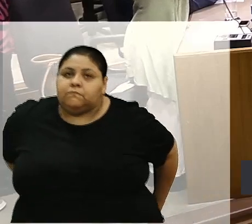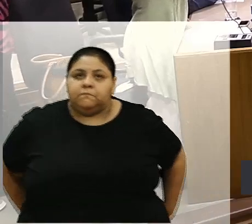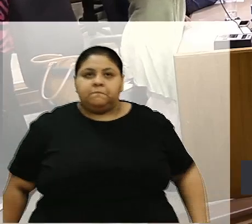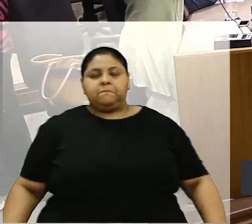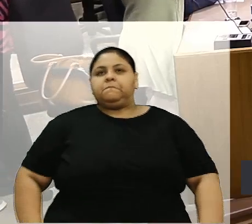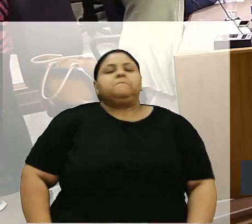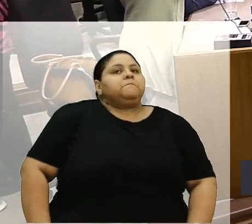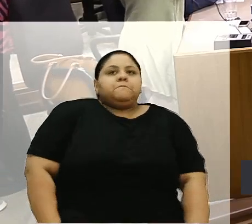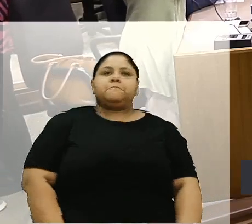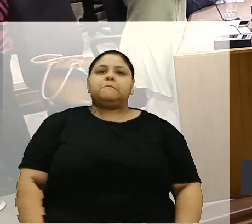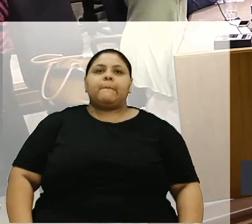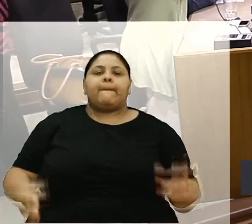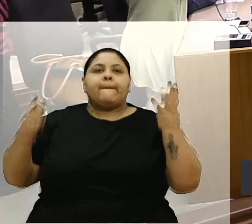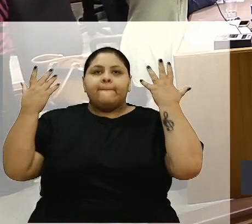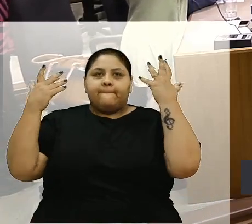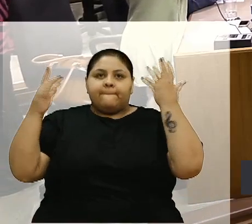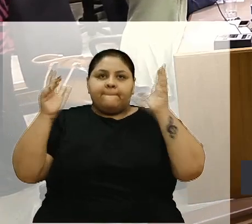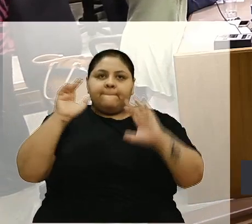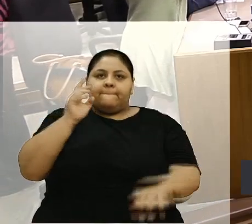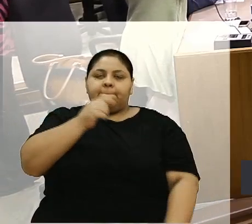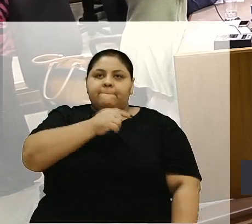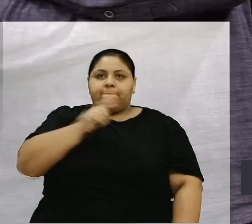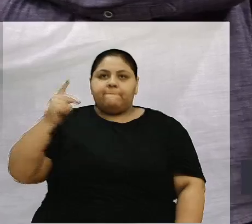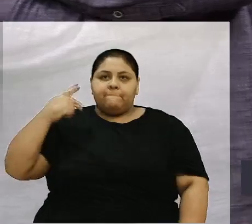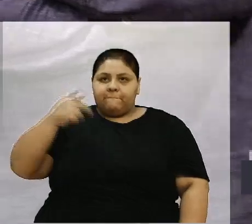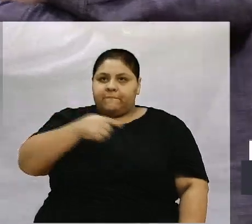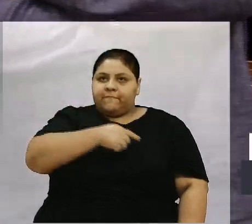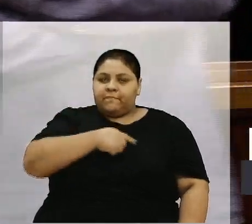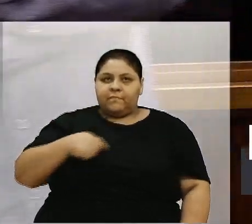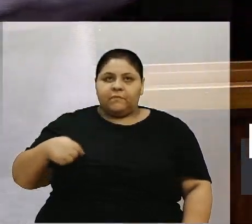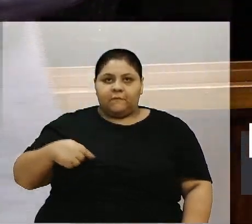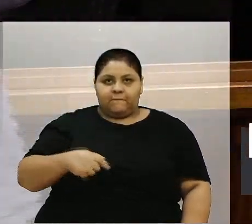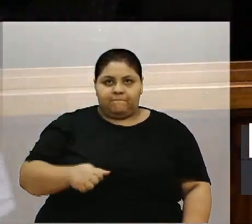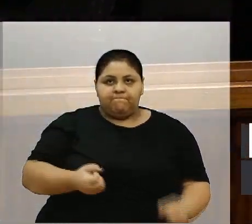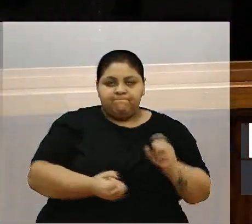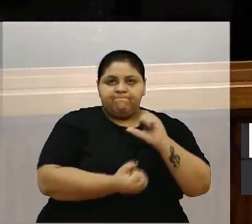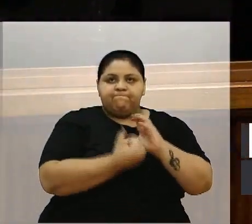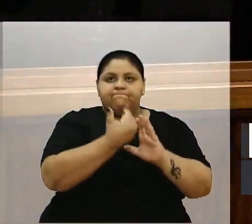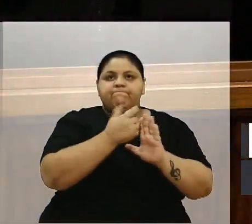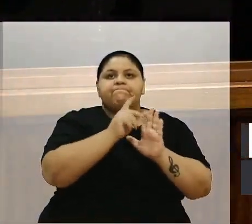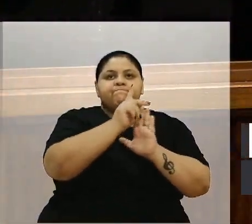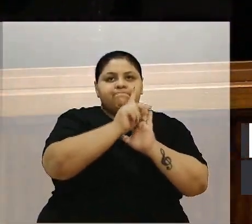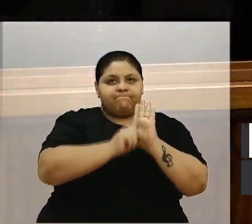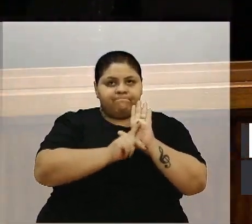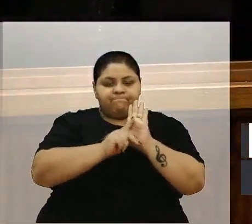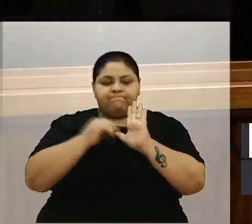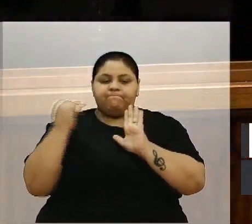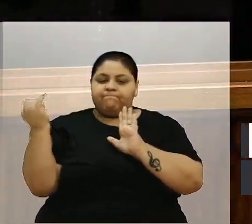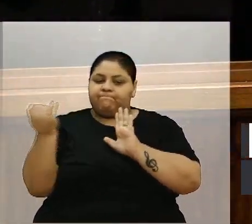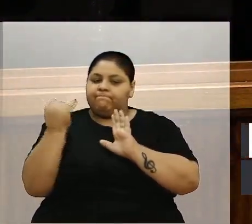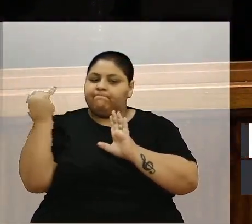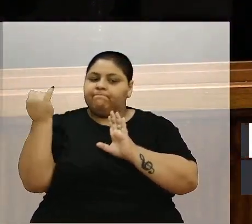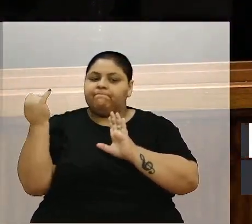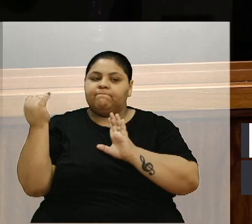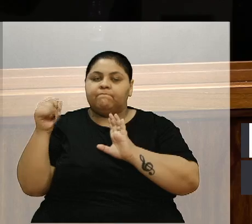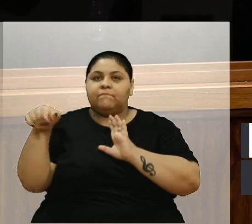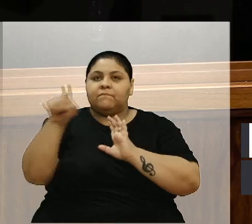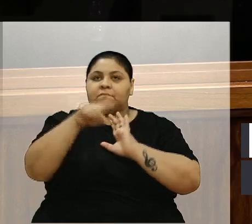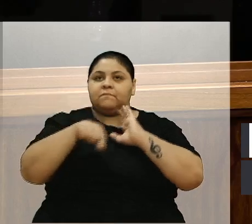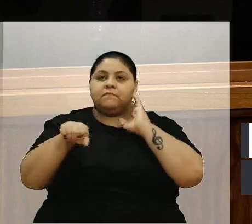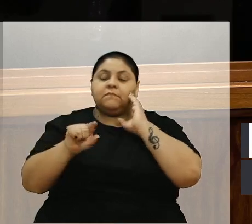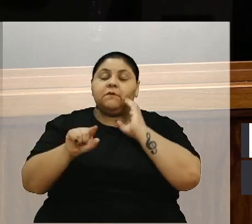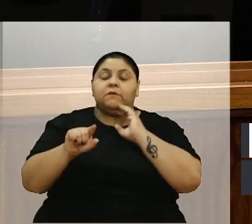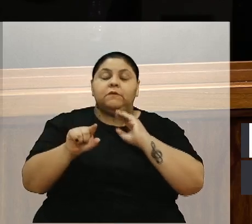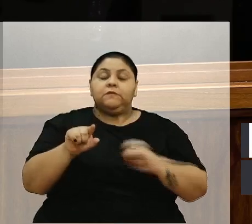Parabéns, vereador Zanquim, pela proposição desse projeto. É de extrema importância nós, cada